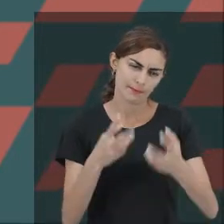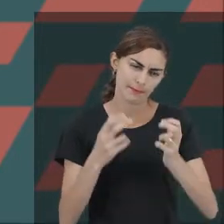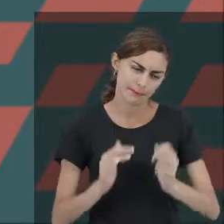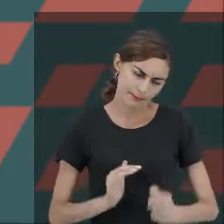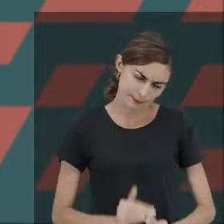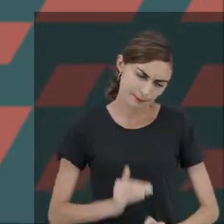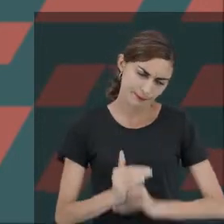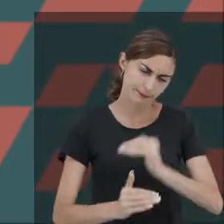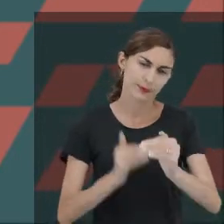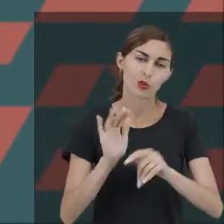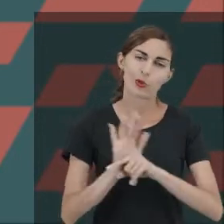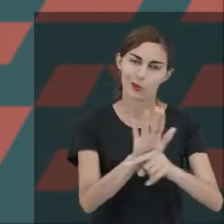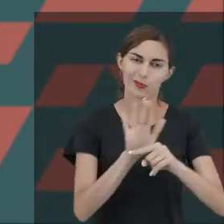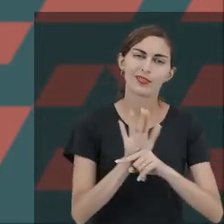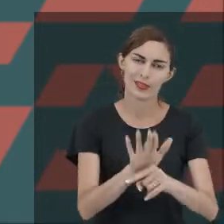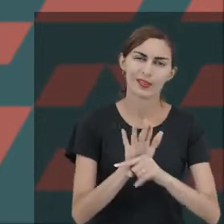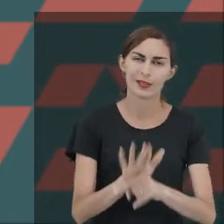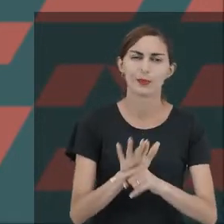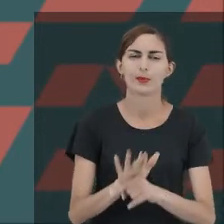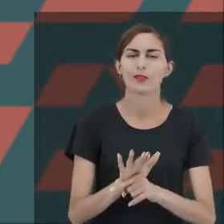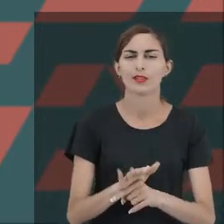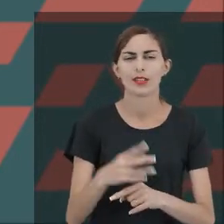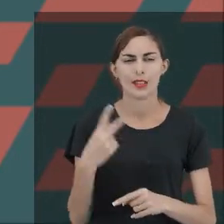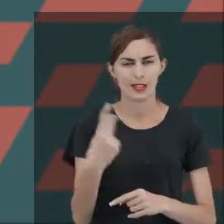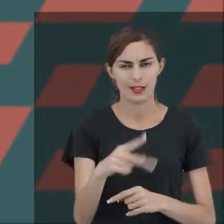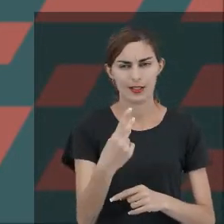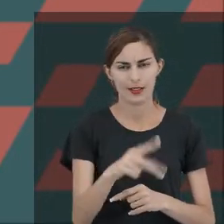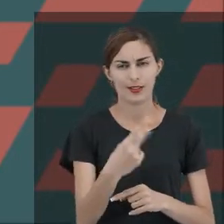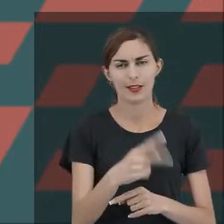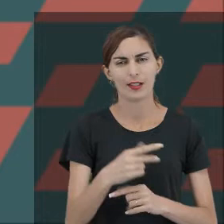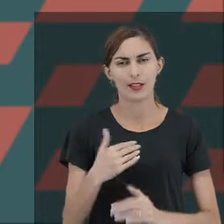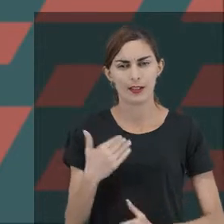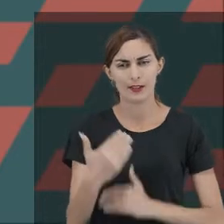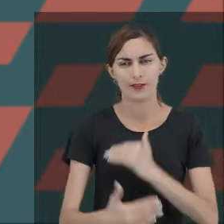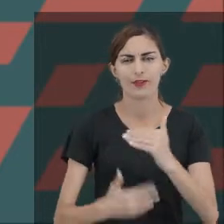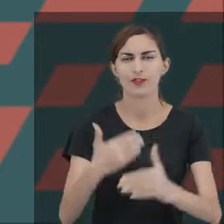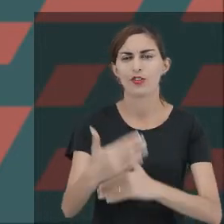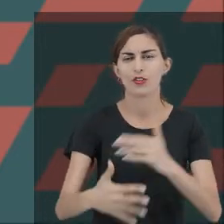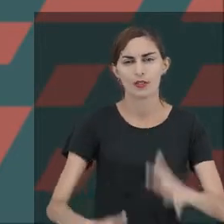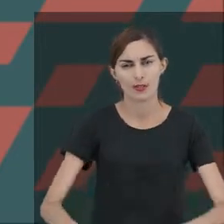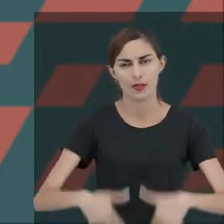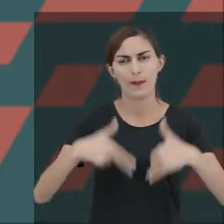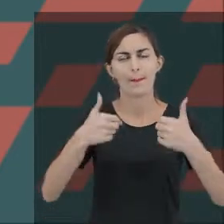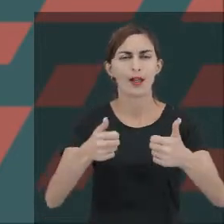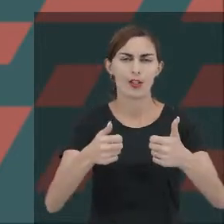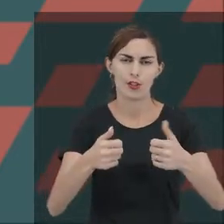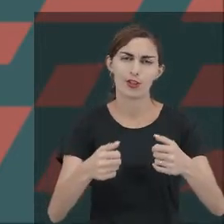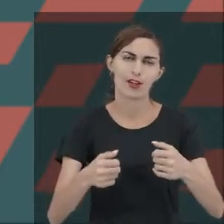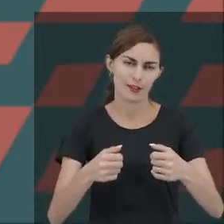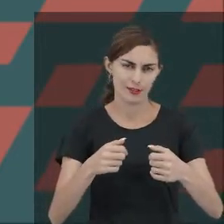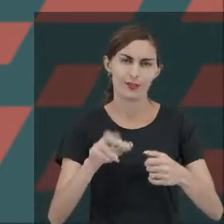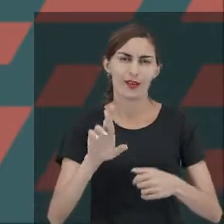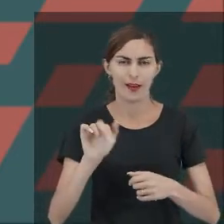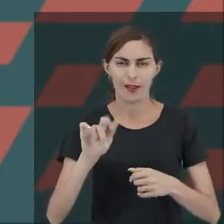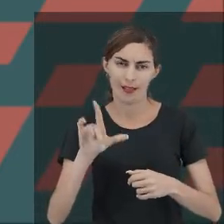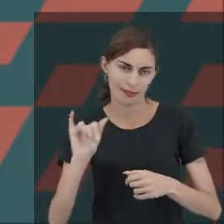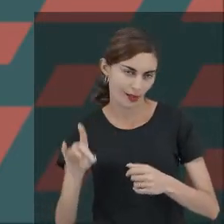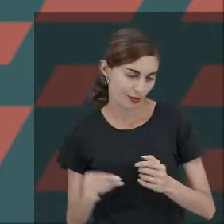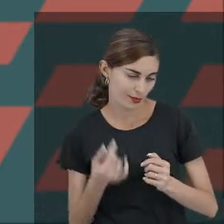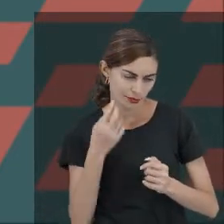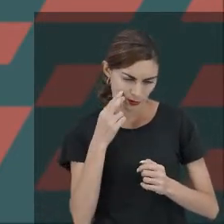crescimento, vamos contribuir para que o que eu estou apresentando aqui seja evoluído, seja melhorado, de acordo com a realidade que a gente acompanha.